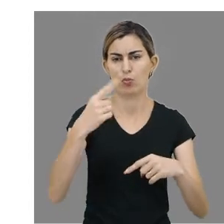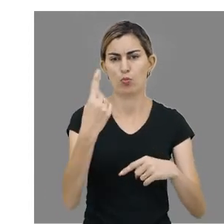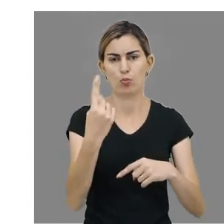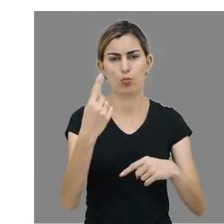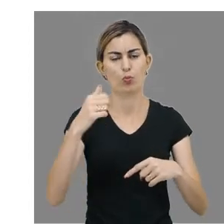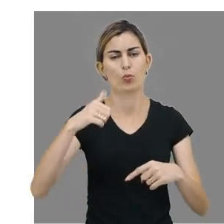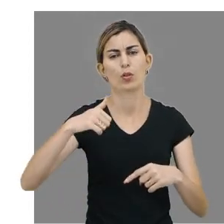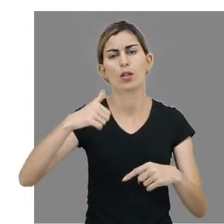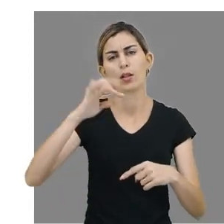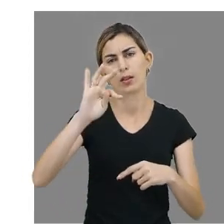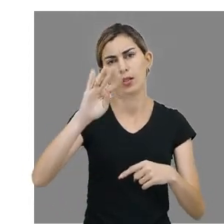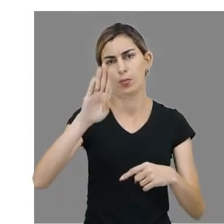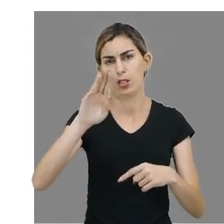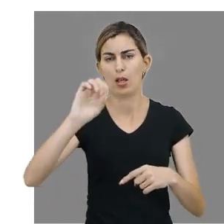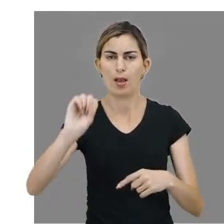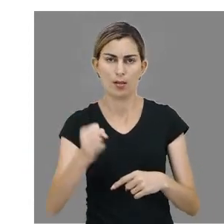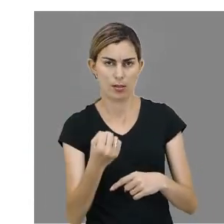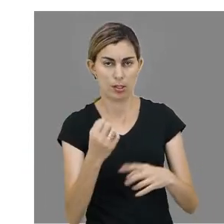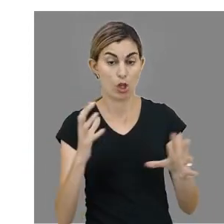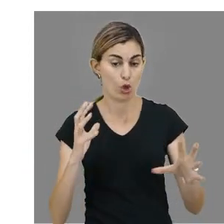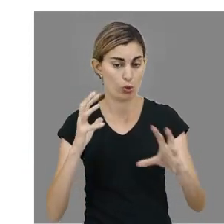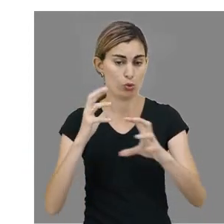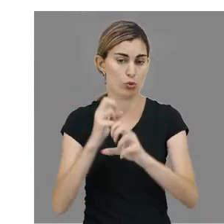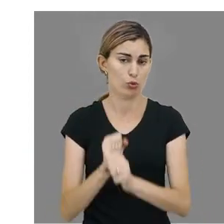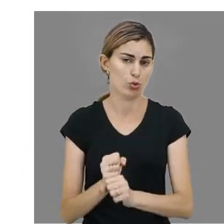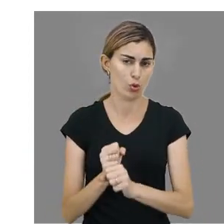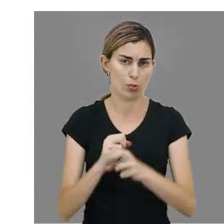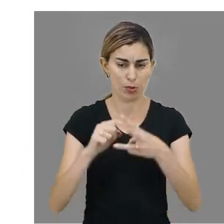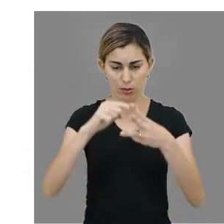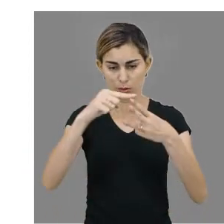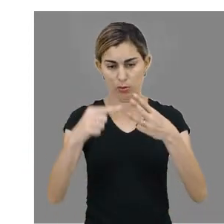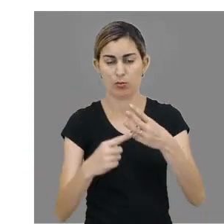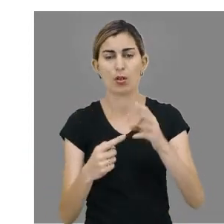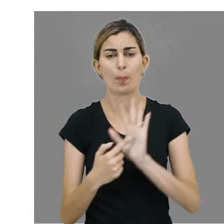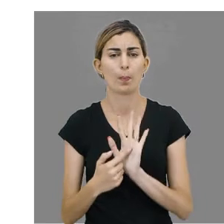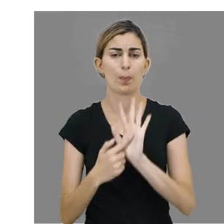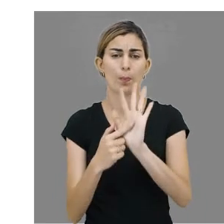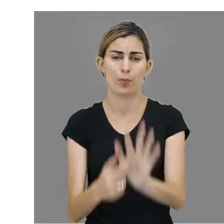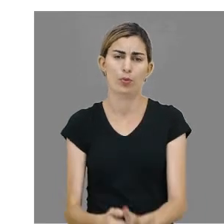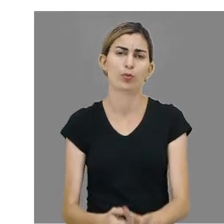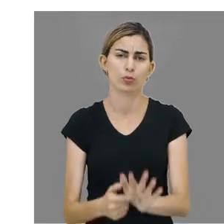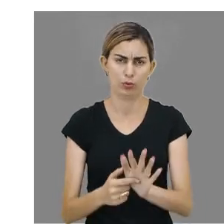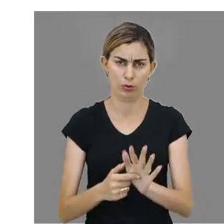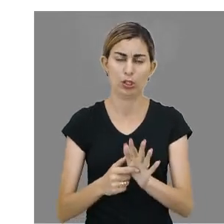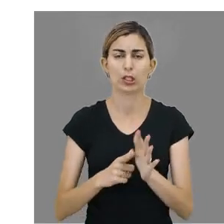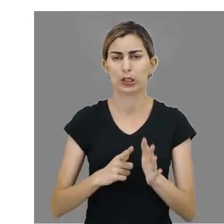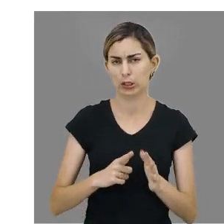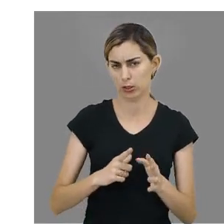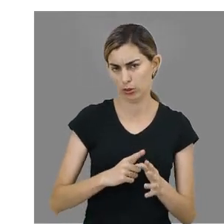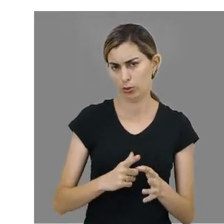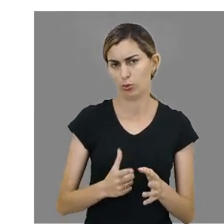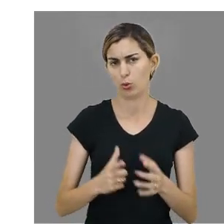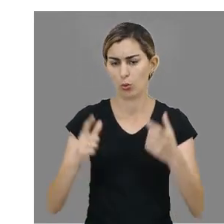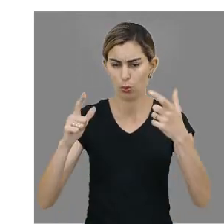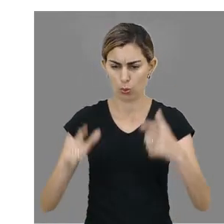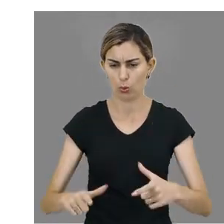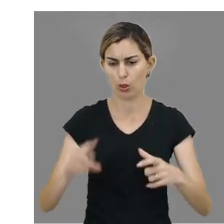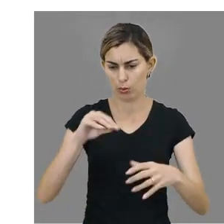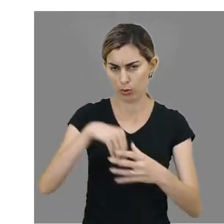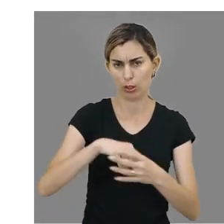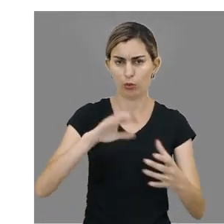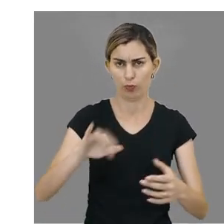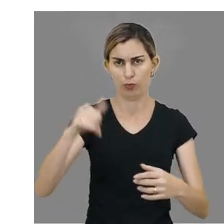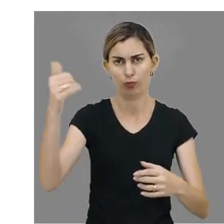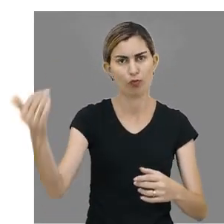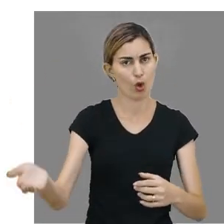TBS. Observe que o somatório desses coeficientes apresentados, tanto para ambiente